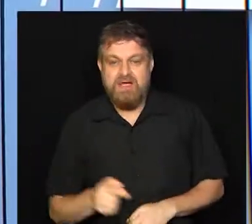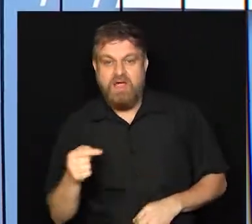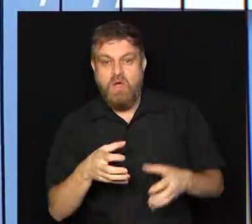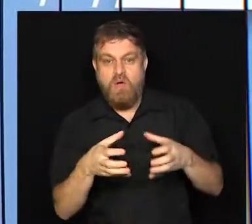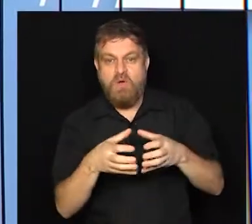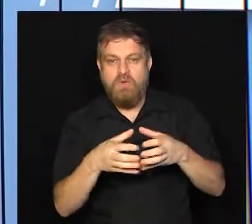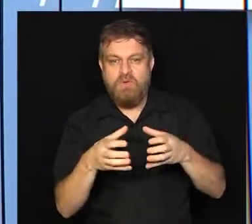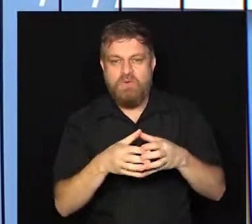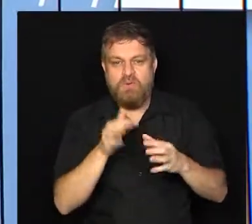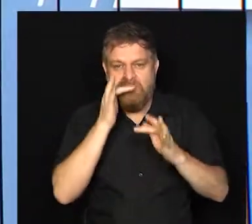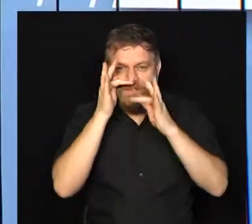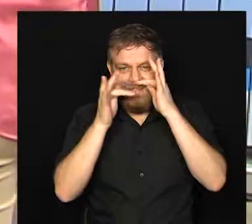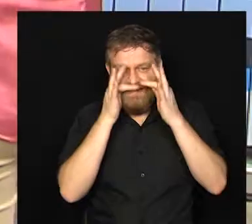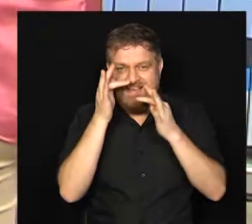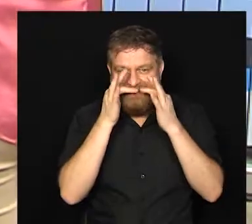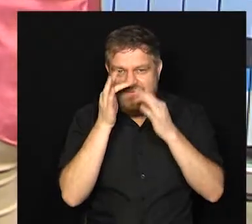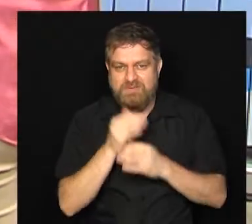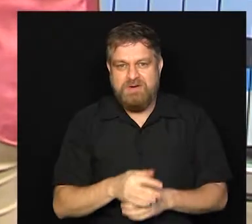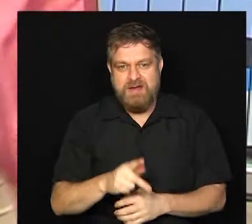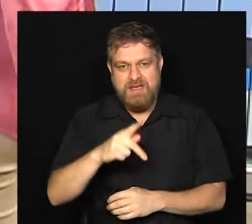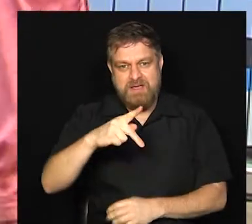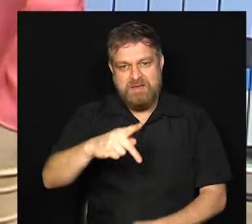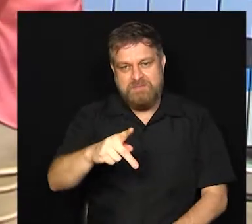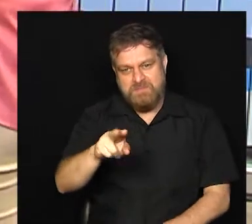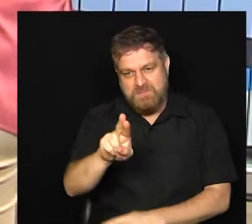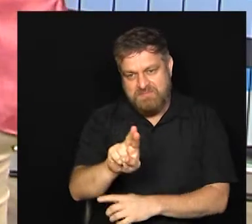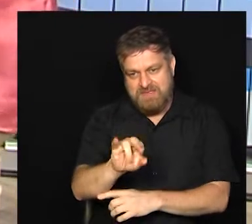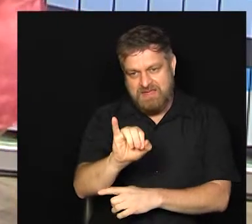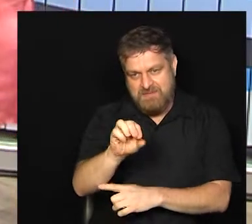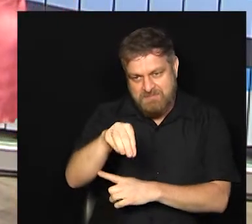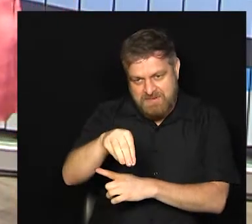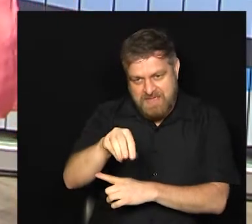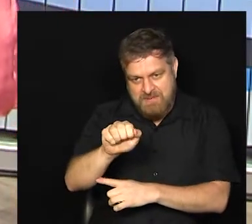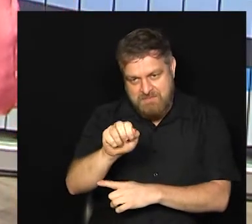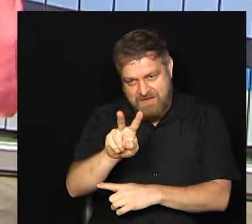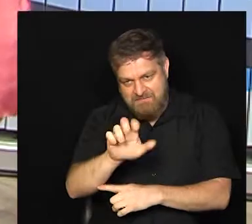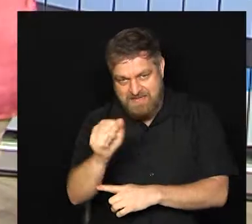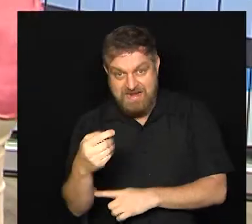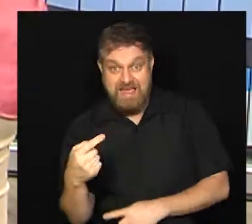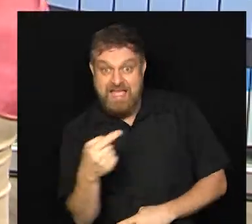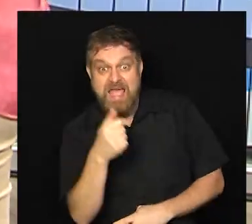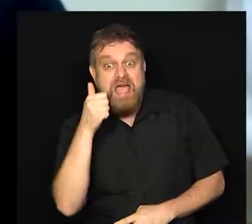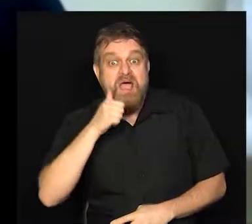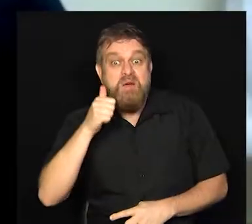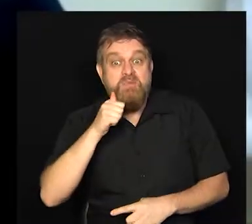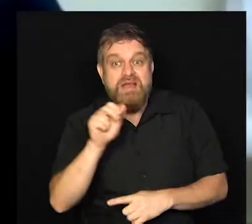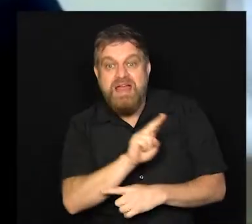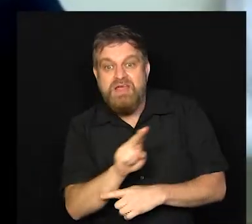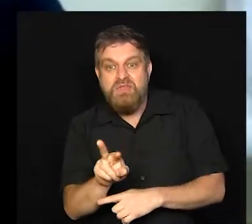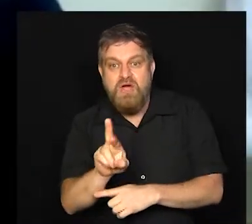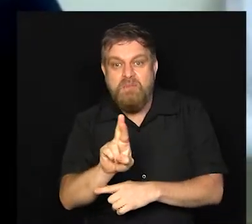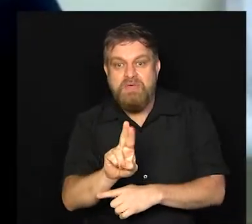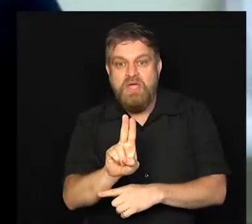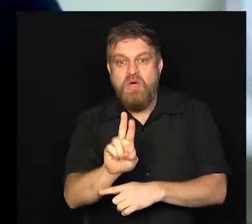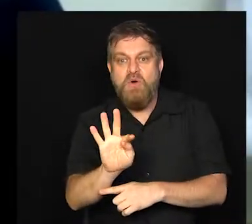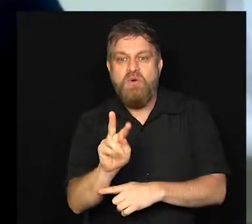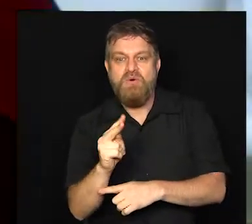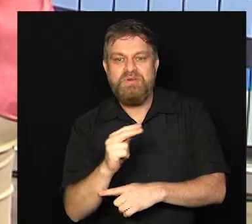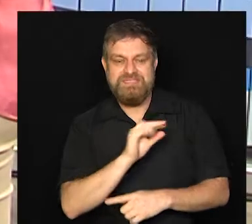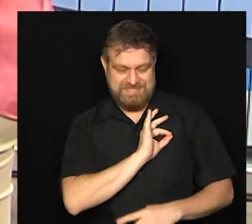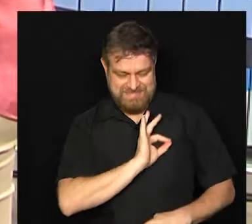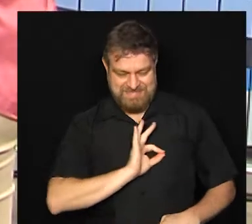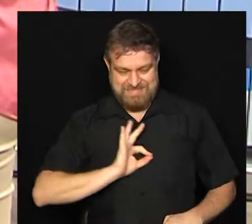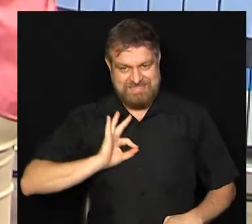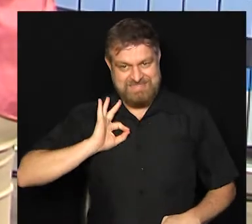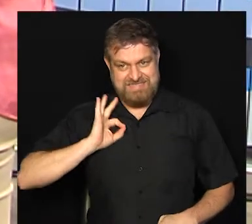grupo Primavera. Olha quem tá comigo aqui na tela, a Ruth. Tudo bem, Ruth? Tudo bem, Andréia, e você? Tudo